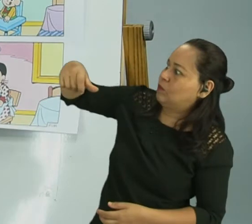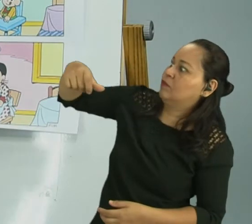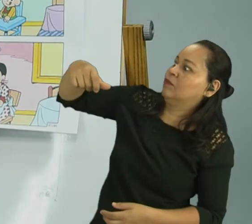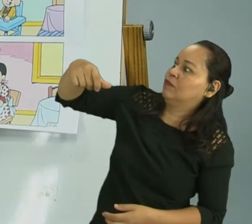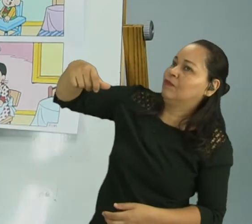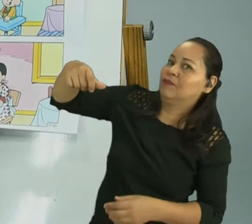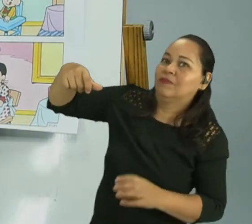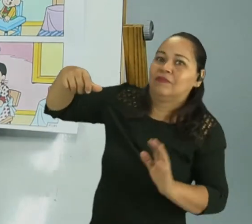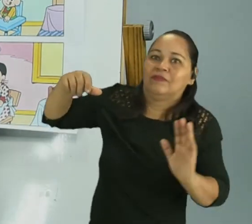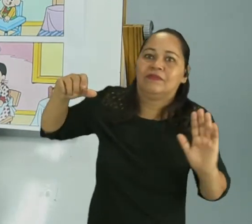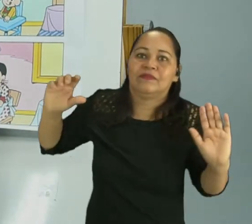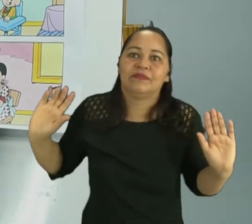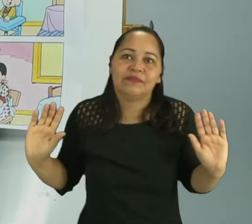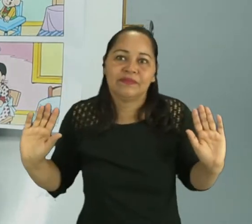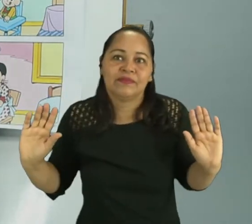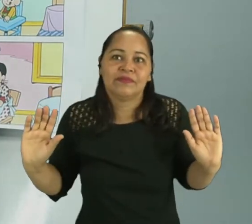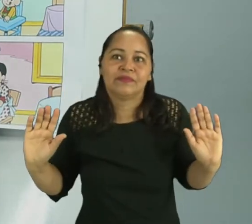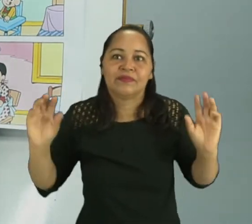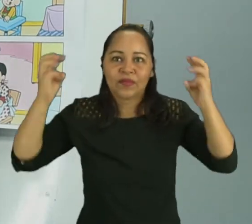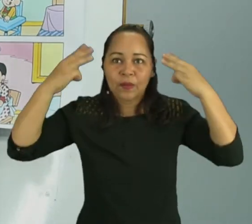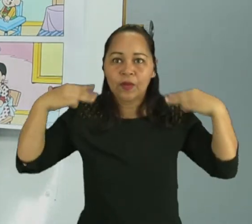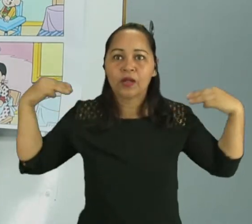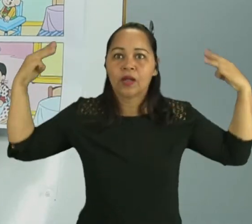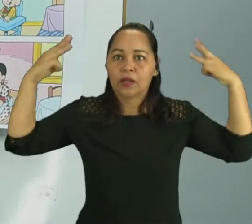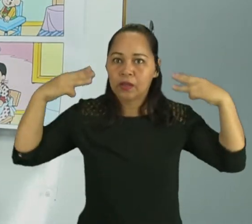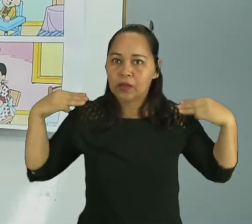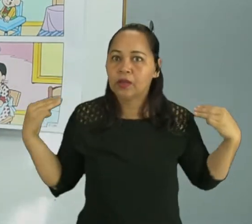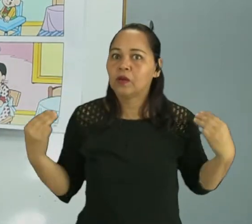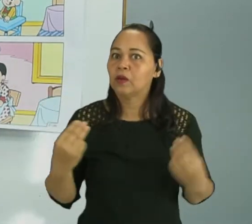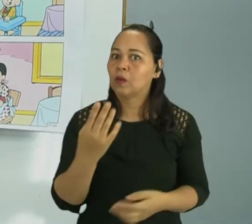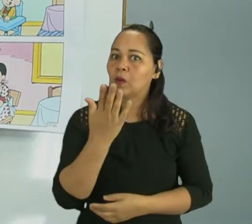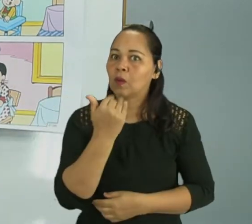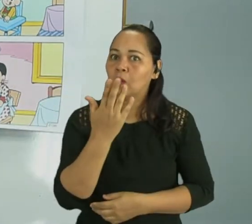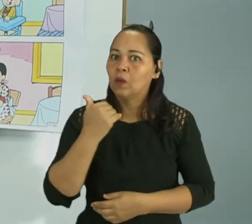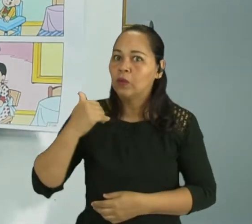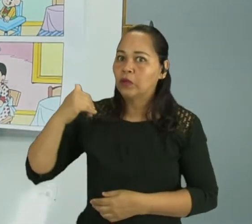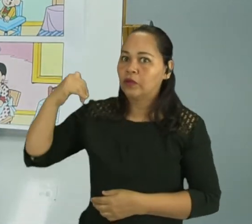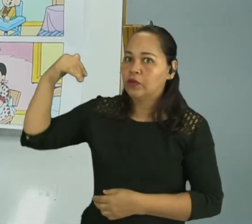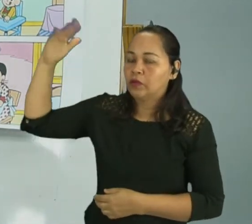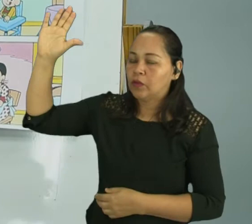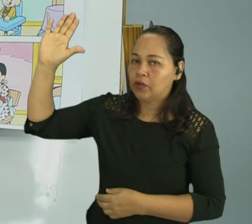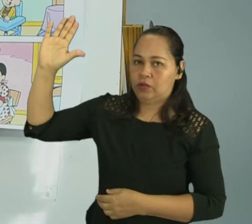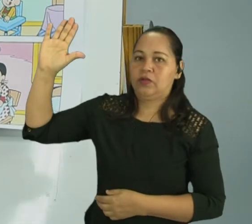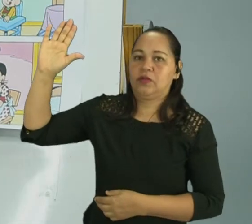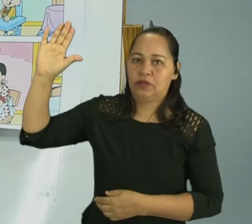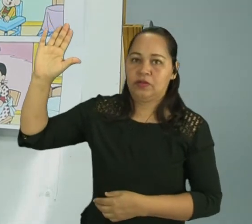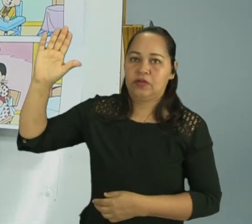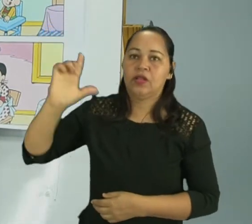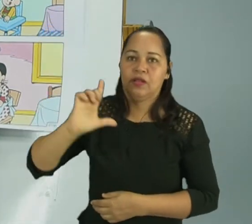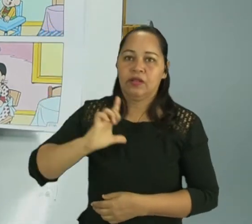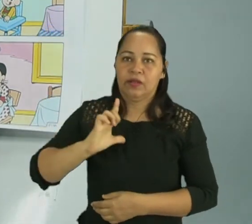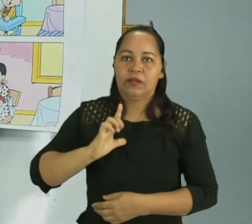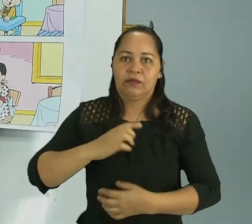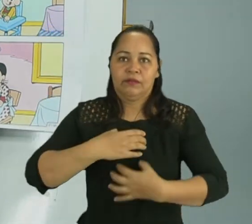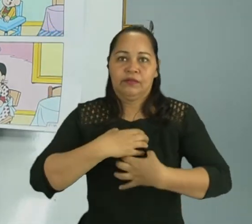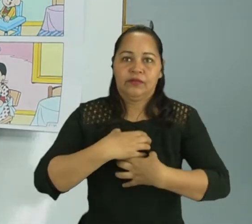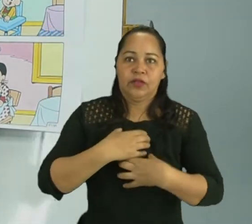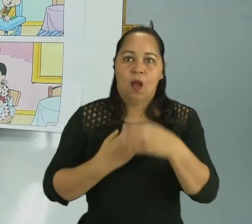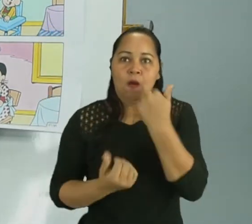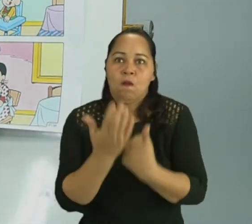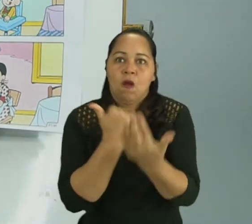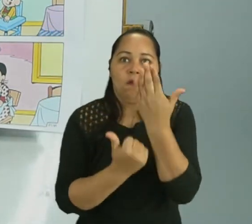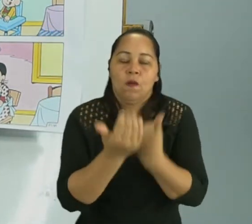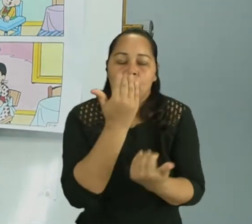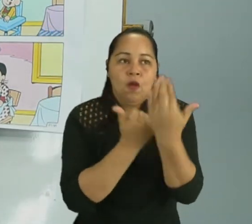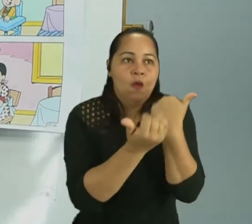nós, né, a maioria, pelo menos, sabemos que a Magali come demais, né? Ela come muito, ela tem essa característica,